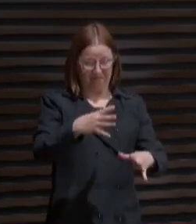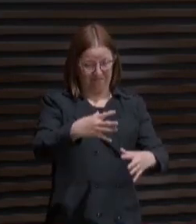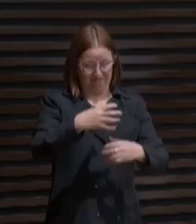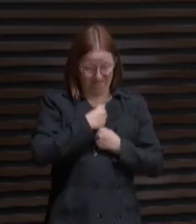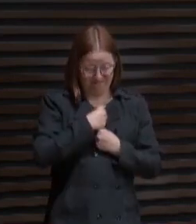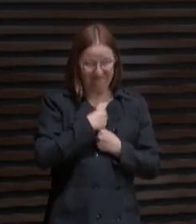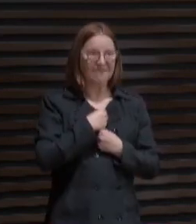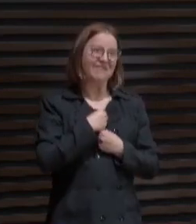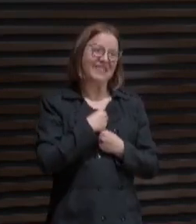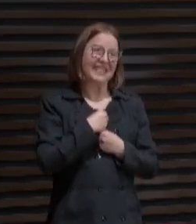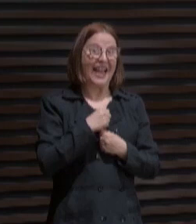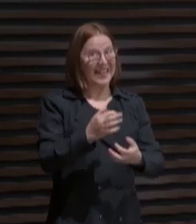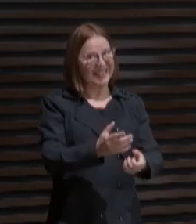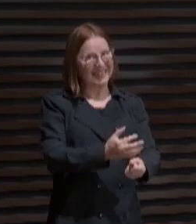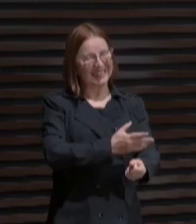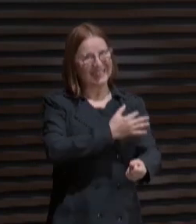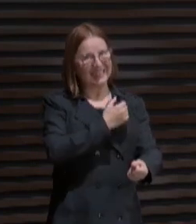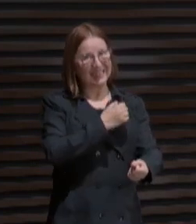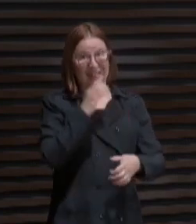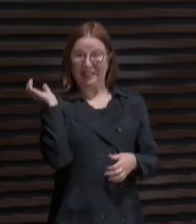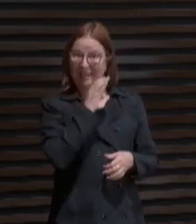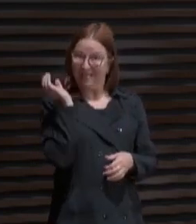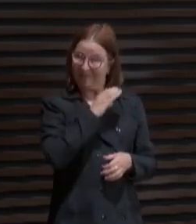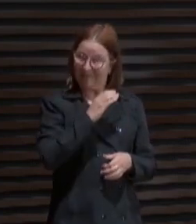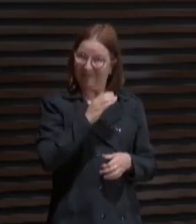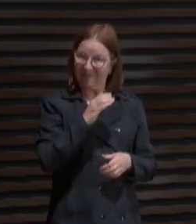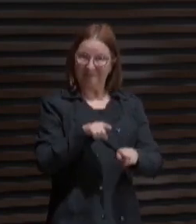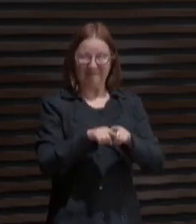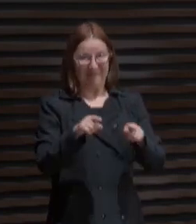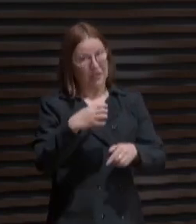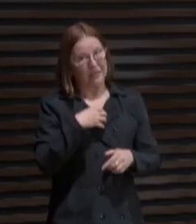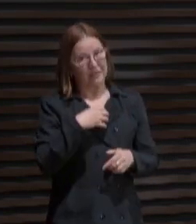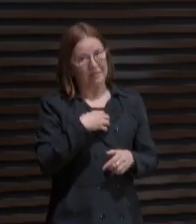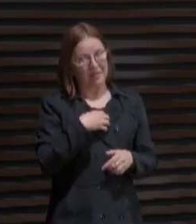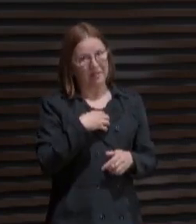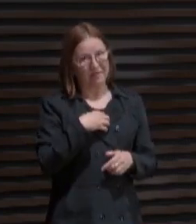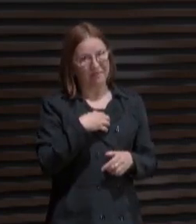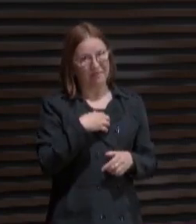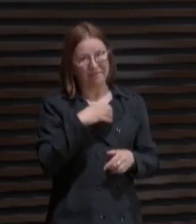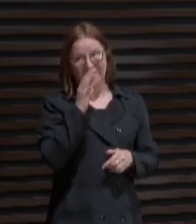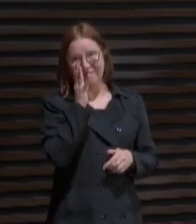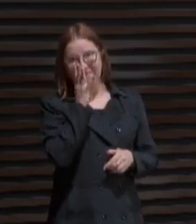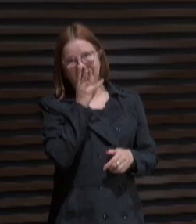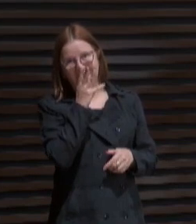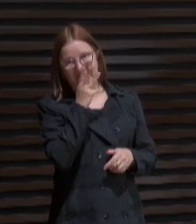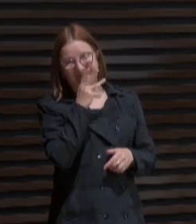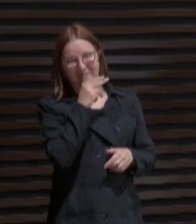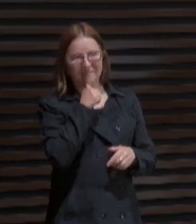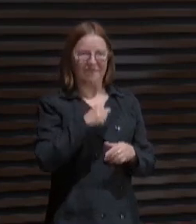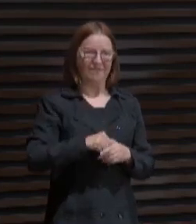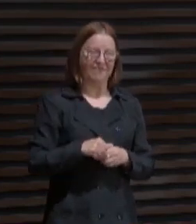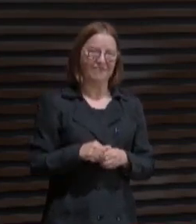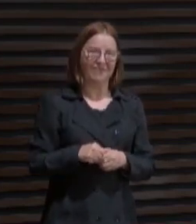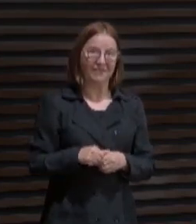As emoções são passageiras, já os sentimentos duradouros. Essa introdução, meus